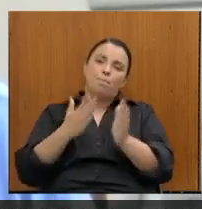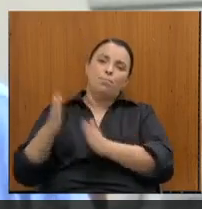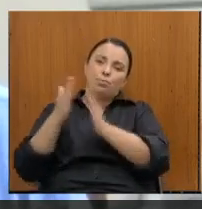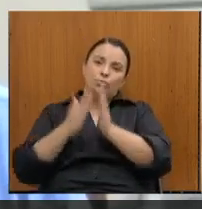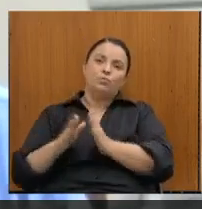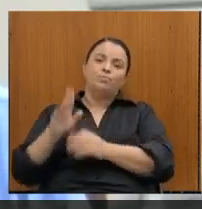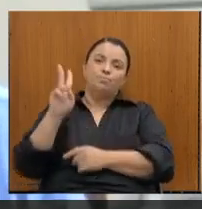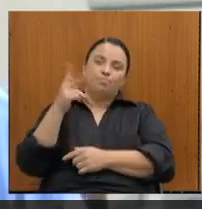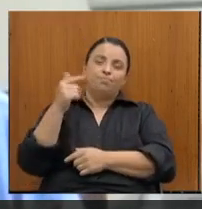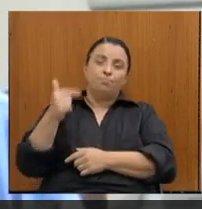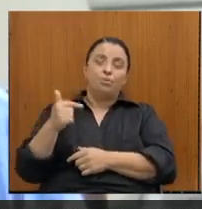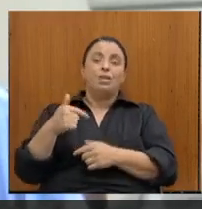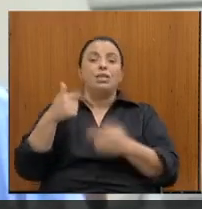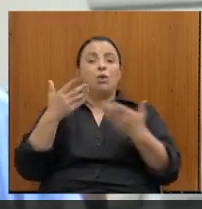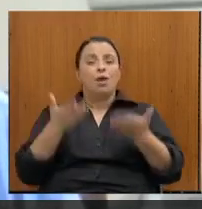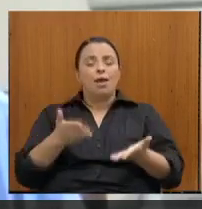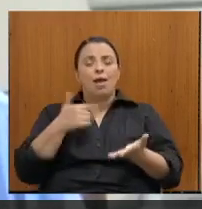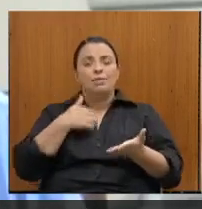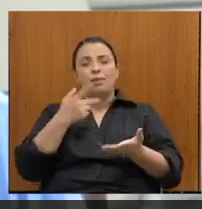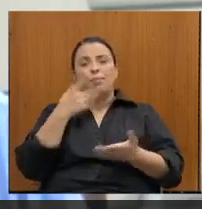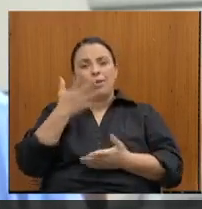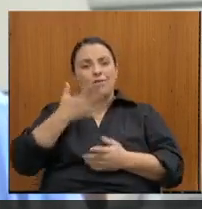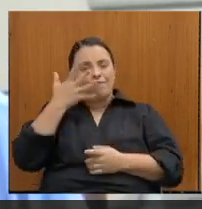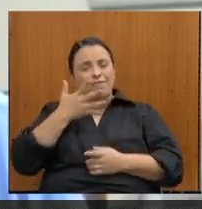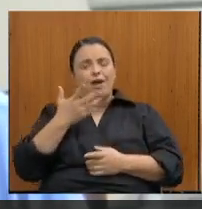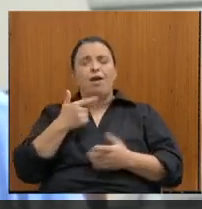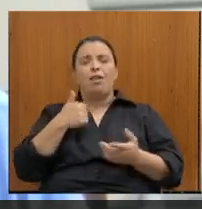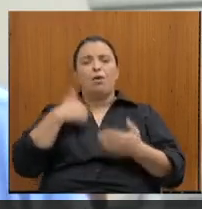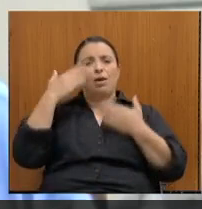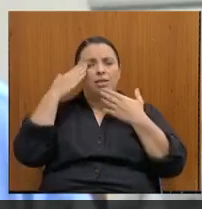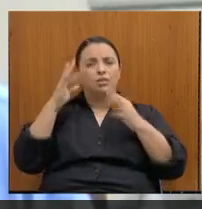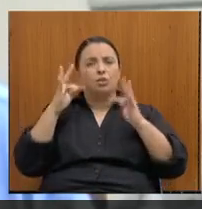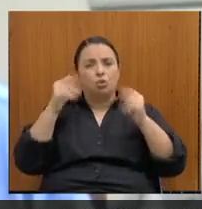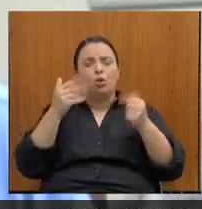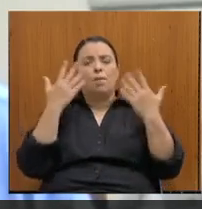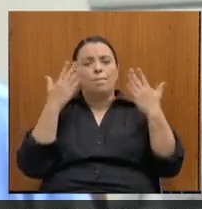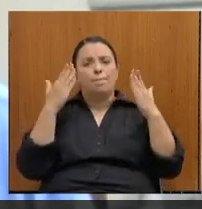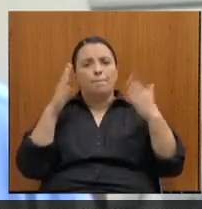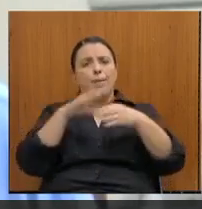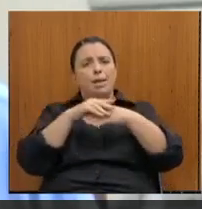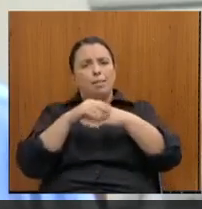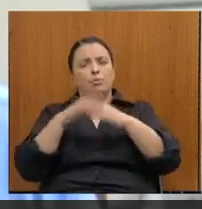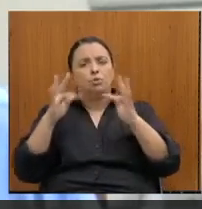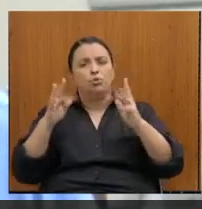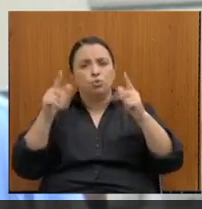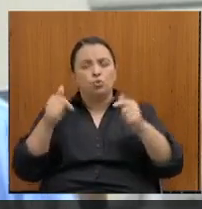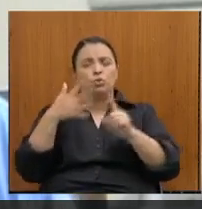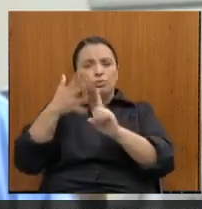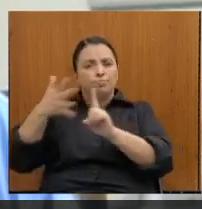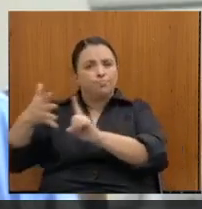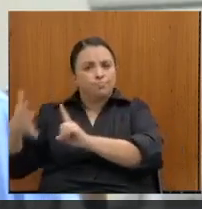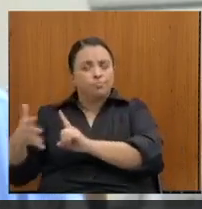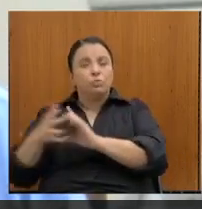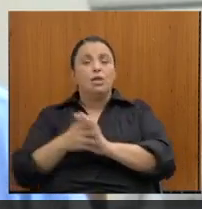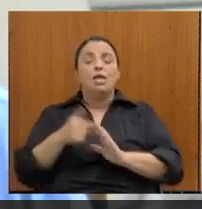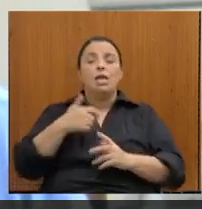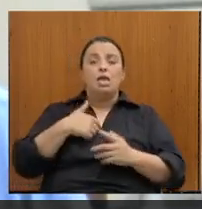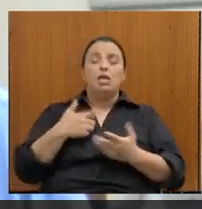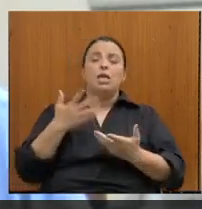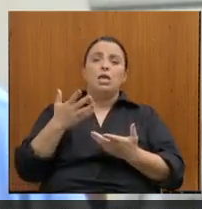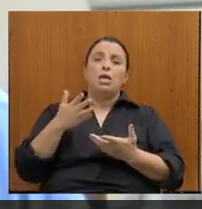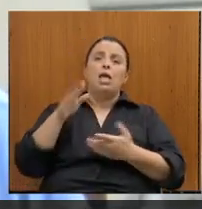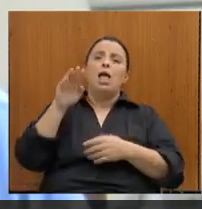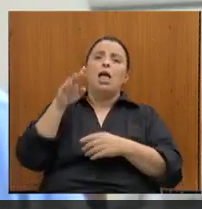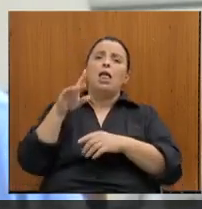convite parabenizando a todos pelas suas apresentações e um diria Deputado João Pereira você